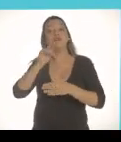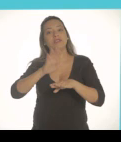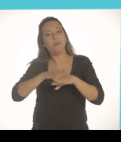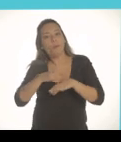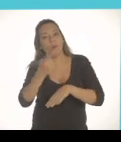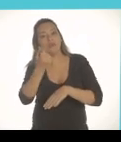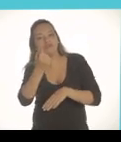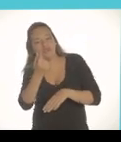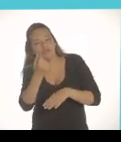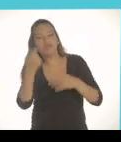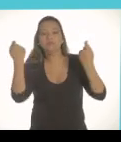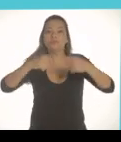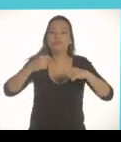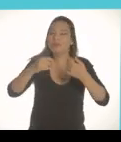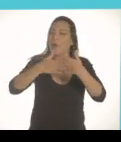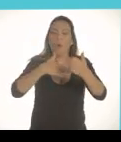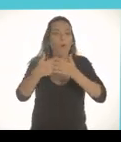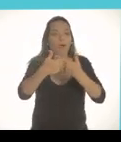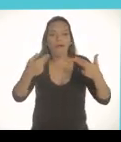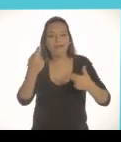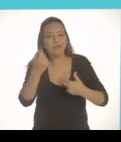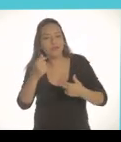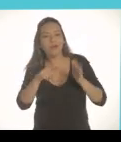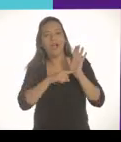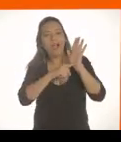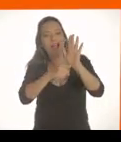eufinancio.marcelofreixo.com.br e faça sua doação de